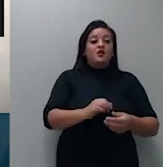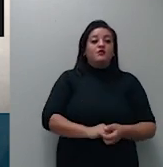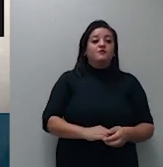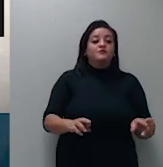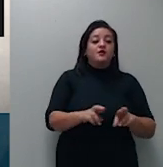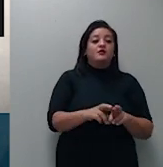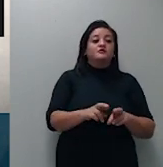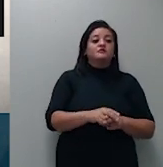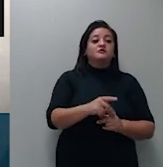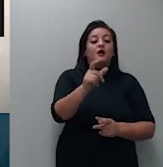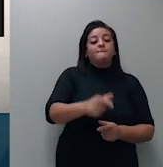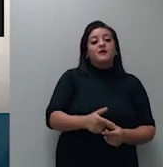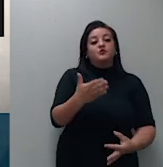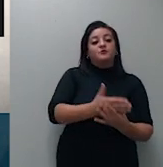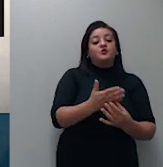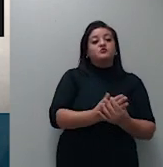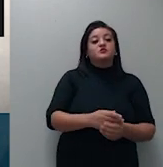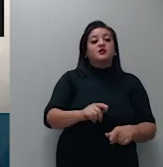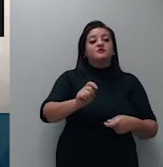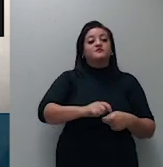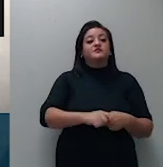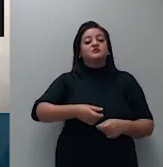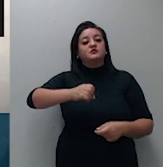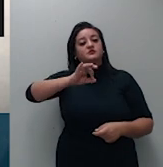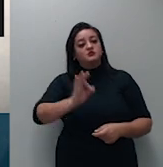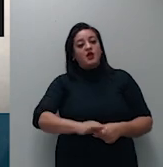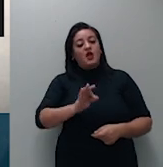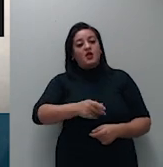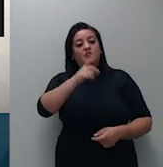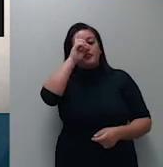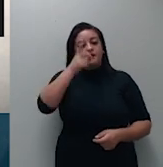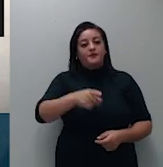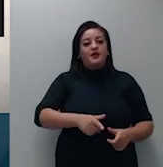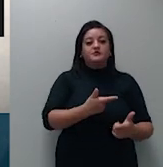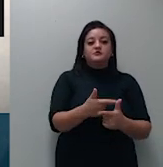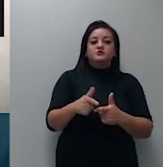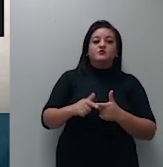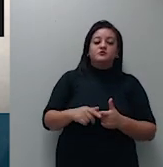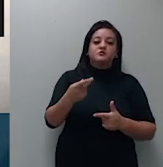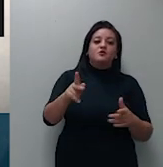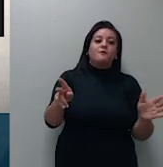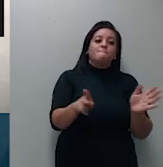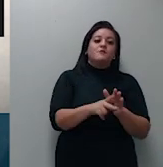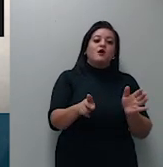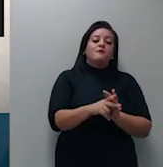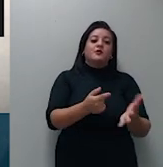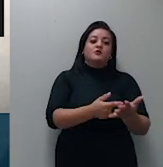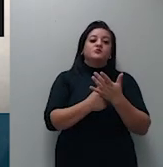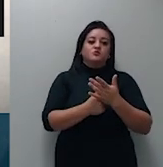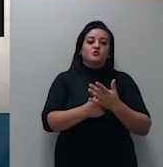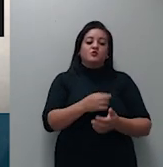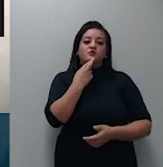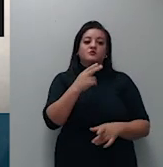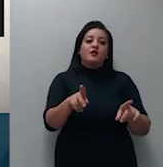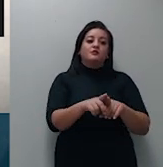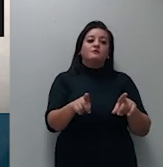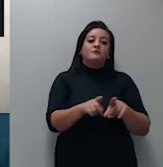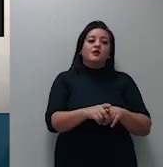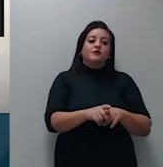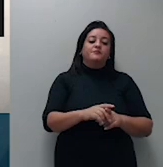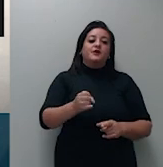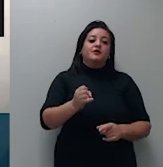consiste em que a parte deve no processo praticar oportunamente determinados atos em seu próprio benefício